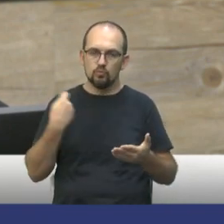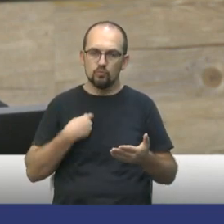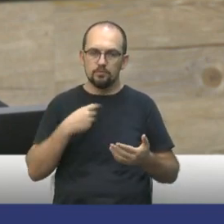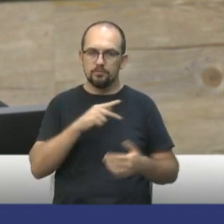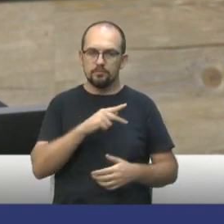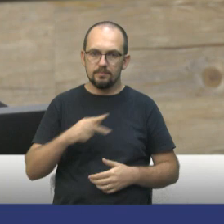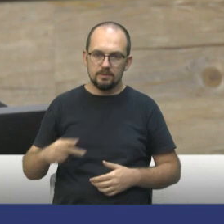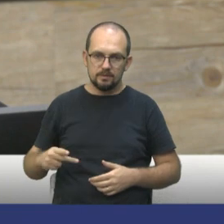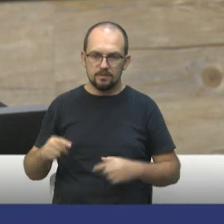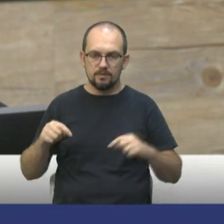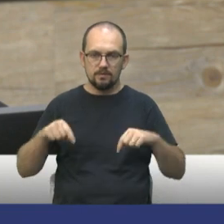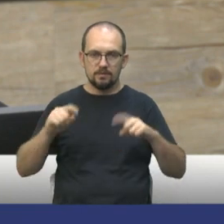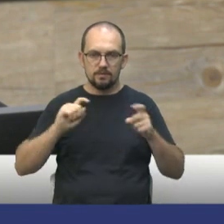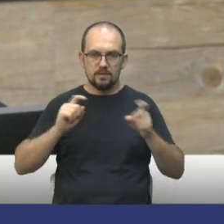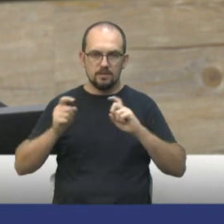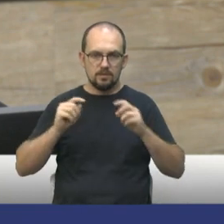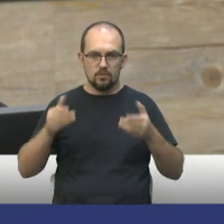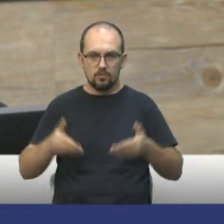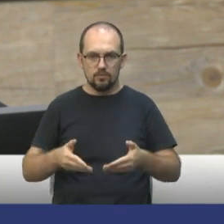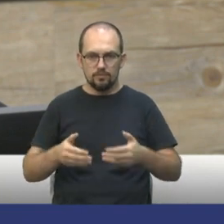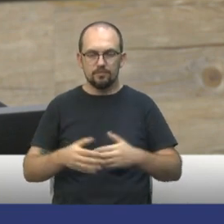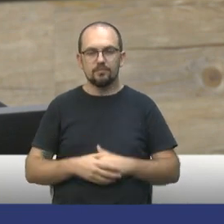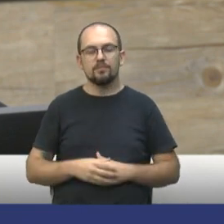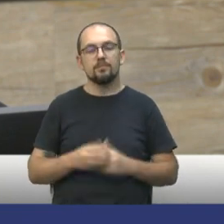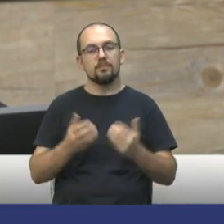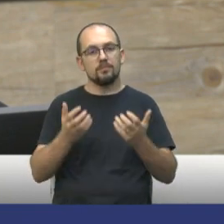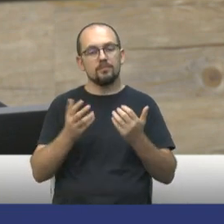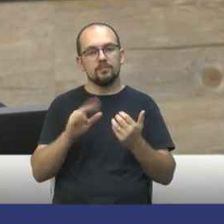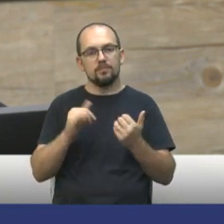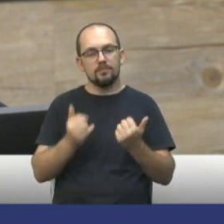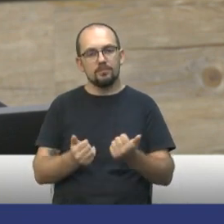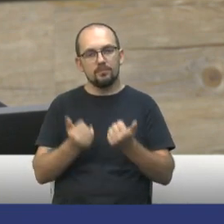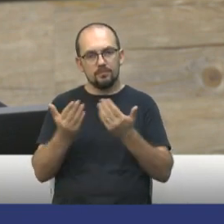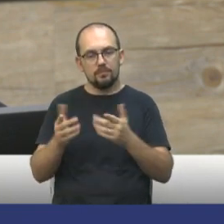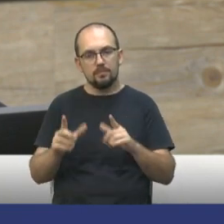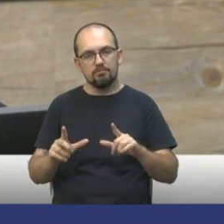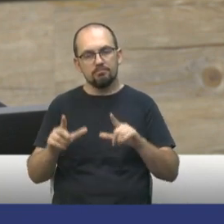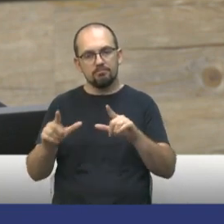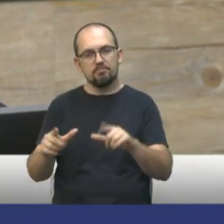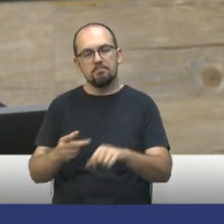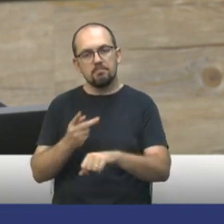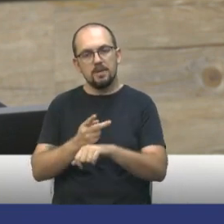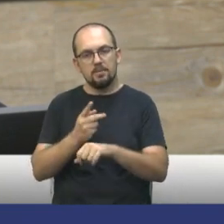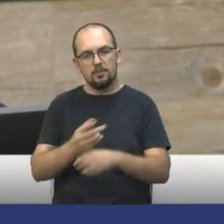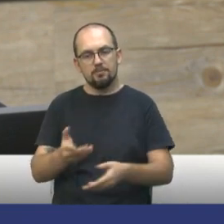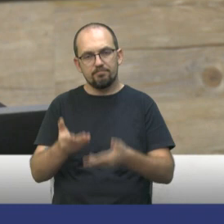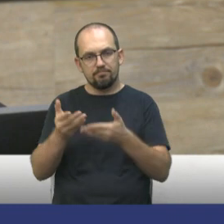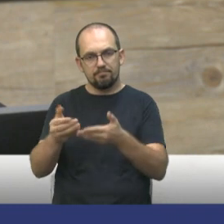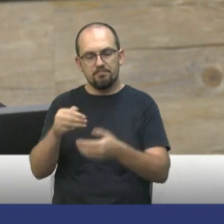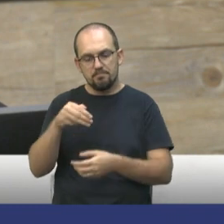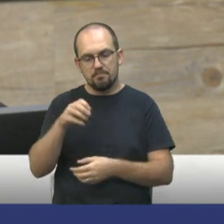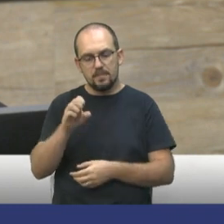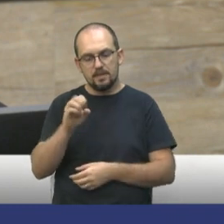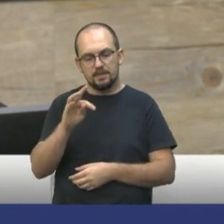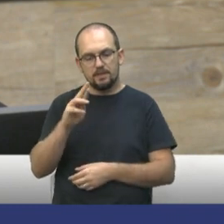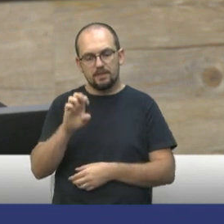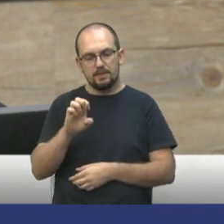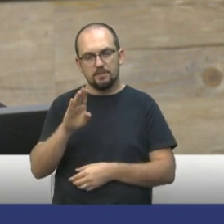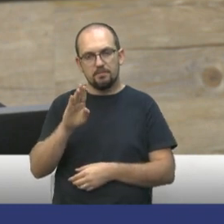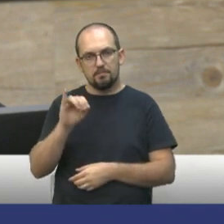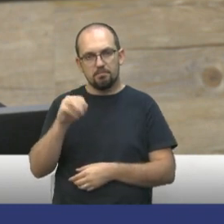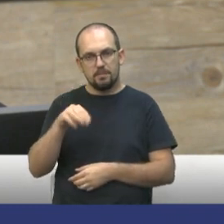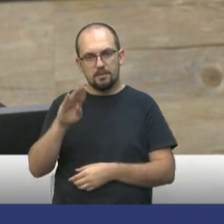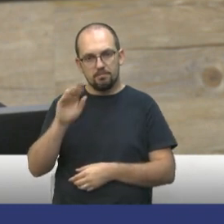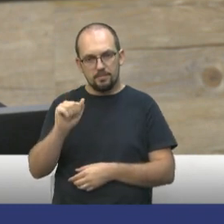esta solenidade em que iremos conceder o prêmio Mestre Manuel dos Reis Machado, o Mestre